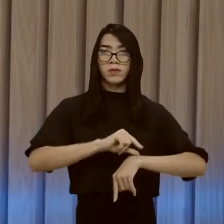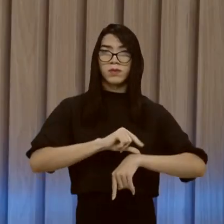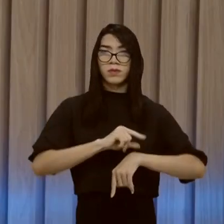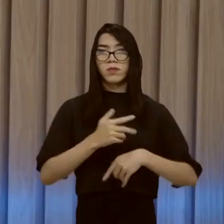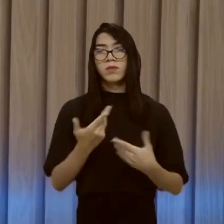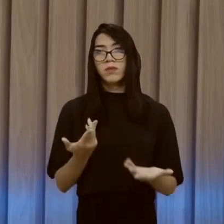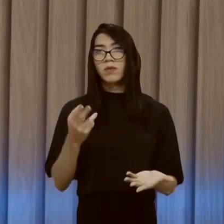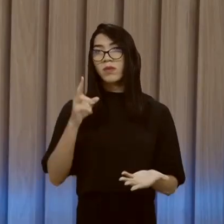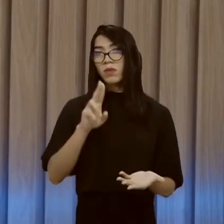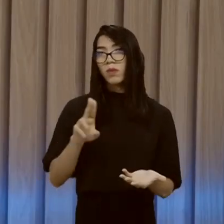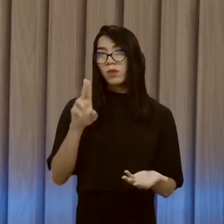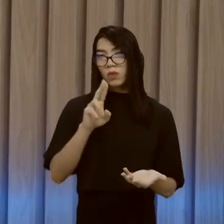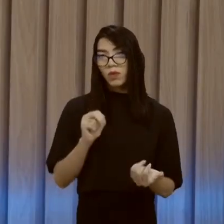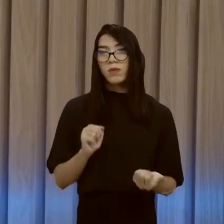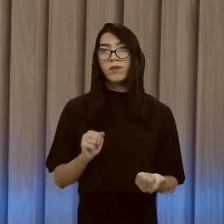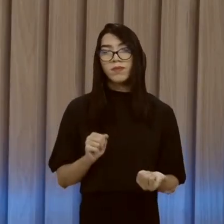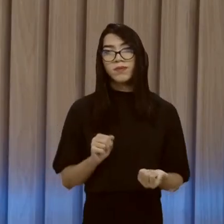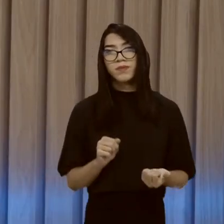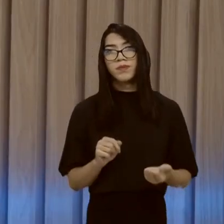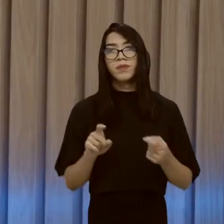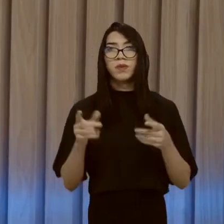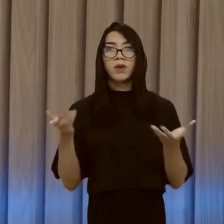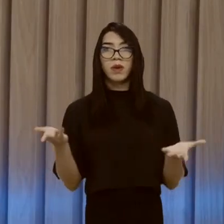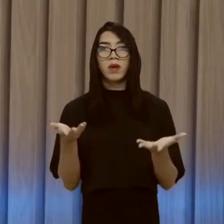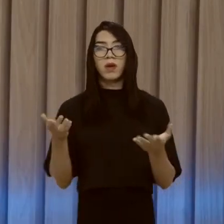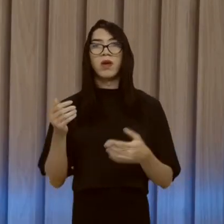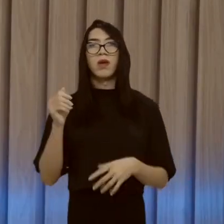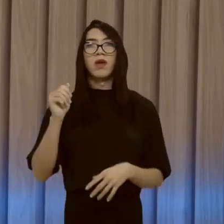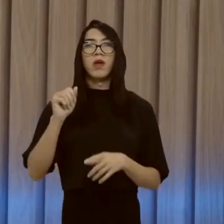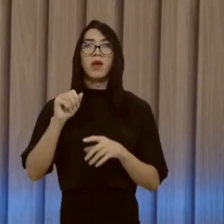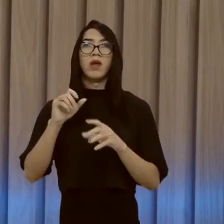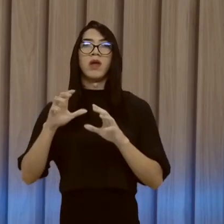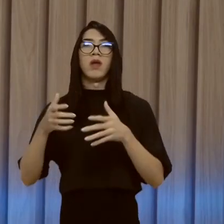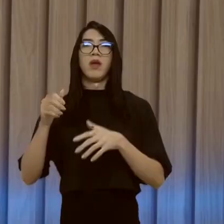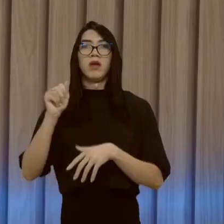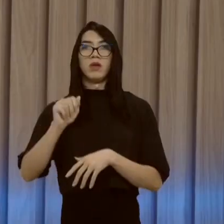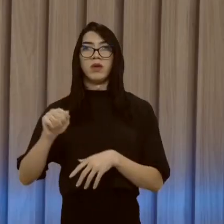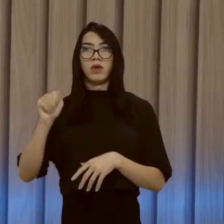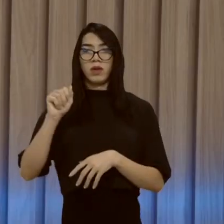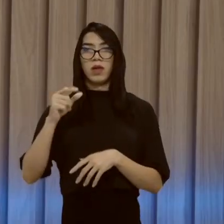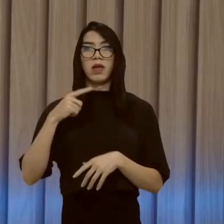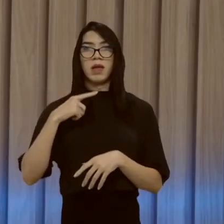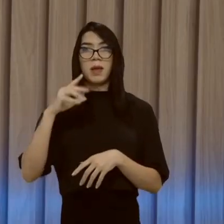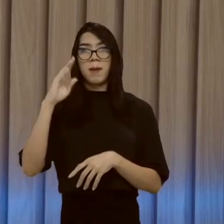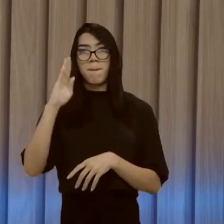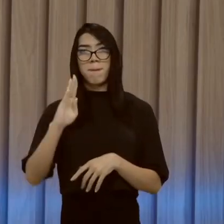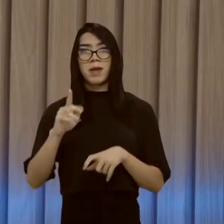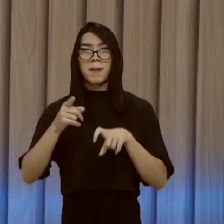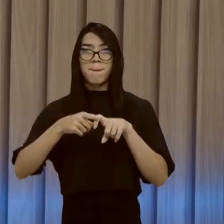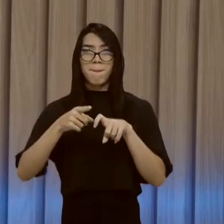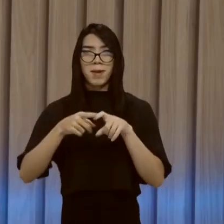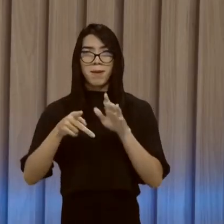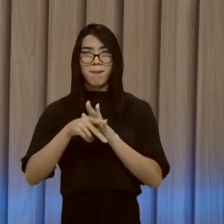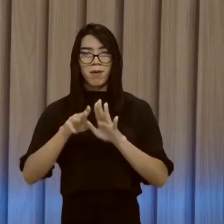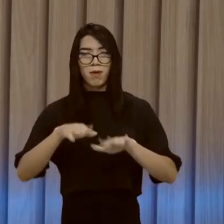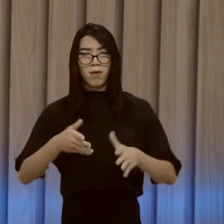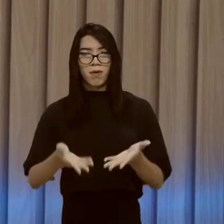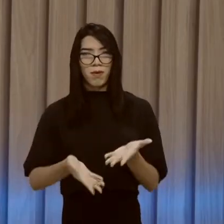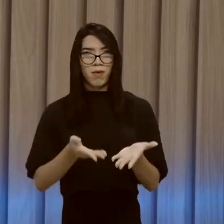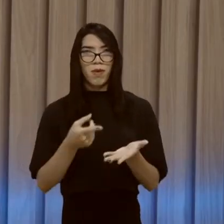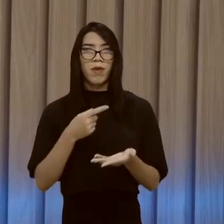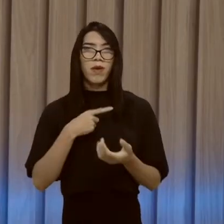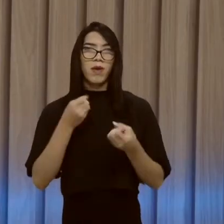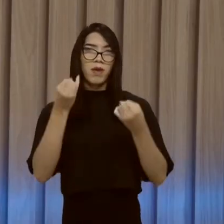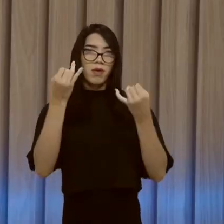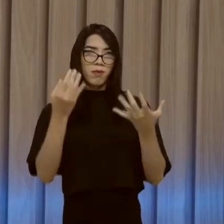para usar. Hoje a Sociedade Brasileira de Pediatria tem direitinho falando o horário, quanto tempo é melhor para